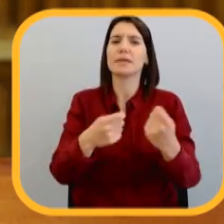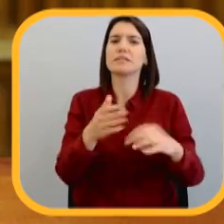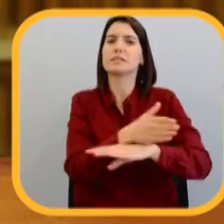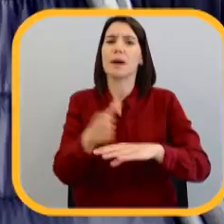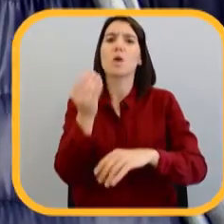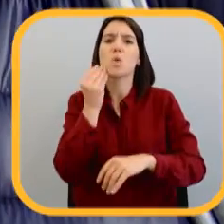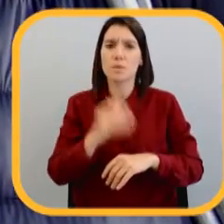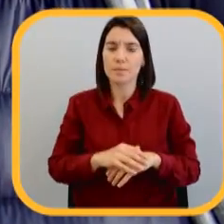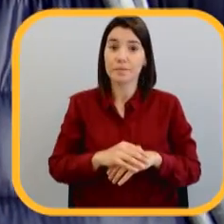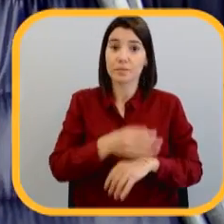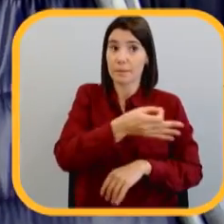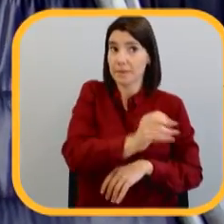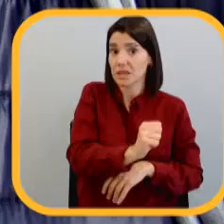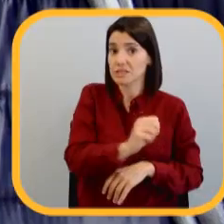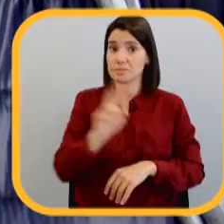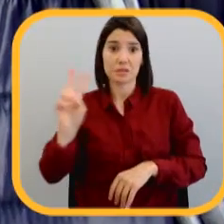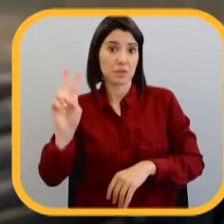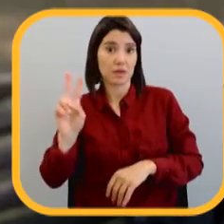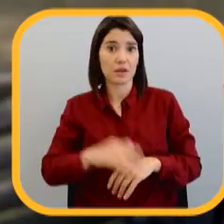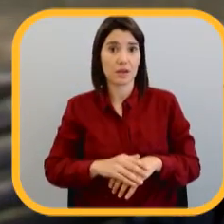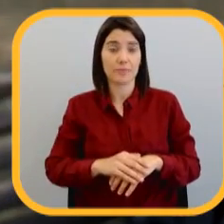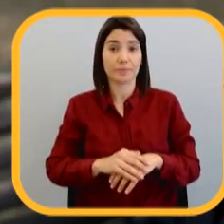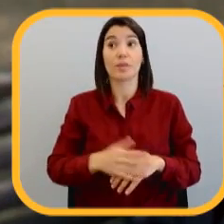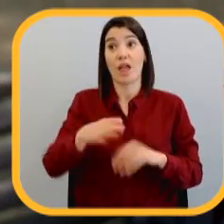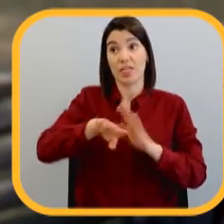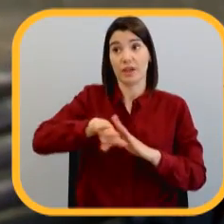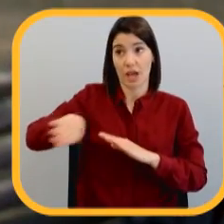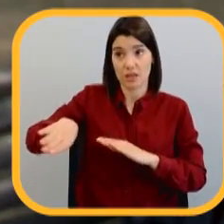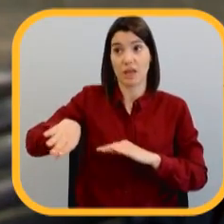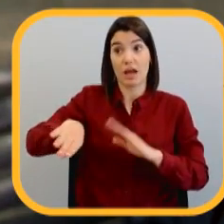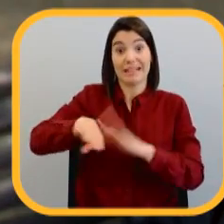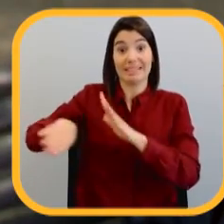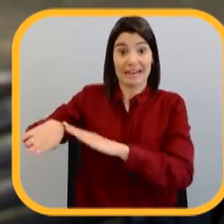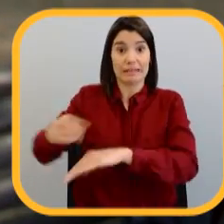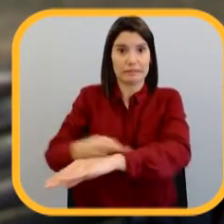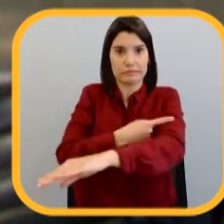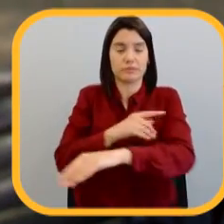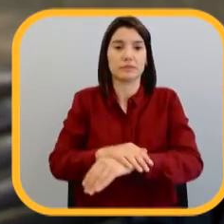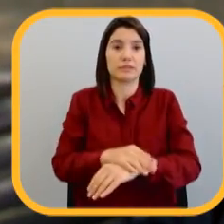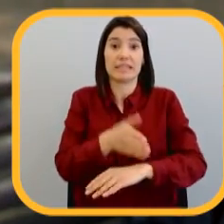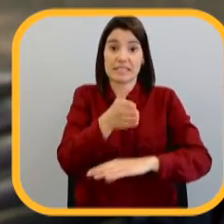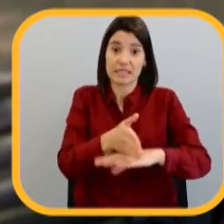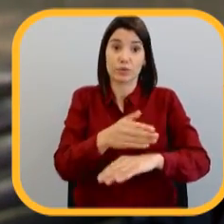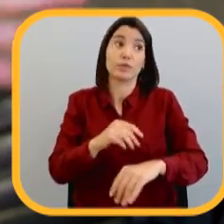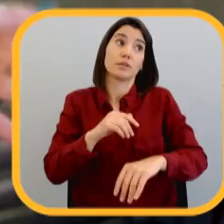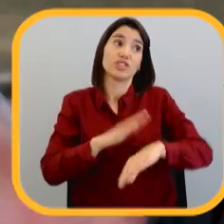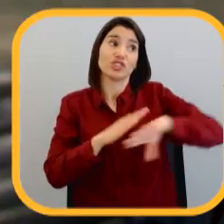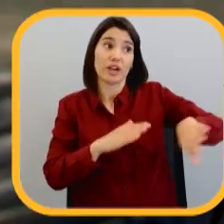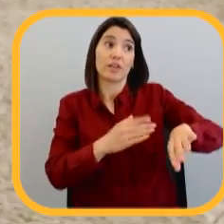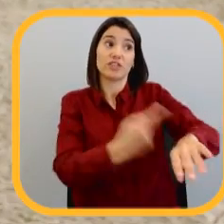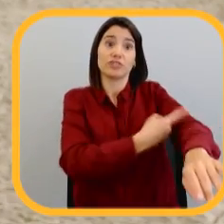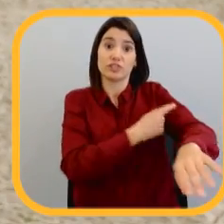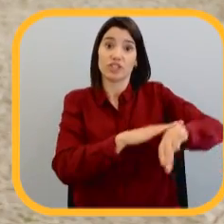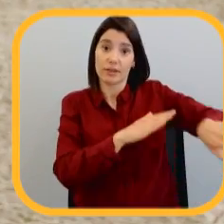estes partidos? Entre o PS e o PSD. Portanto, a direita, a extrema-direita, centro, esquerda e